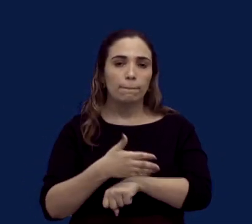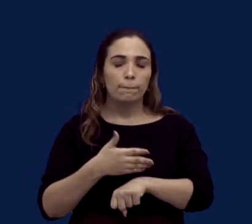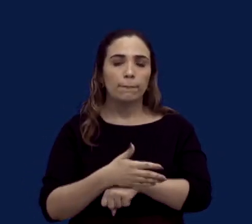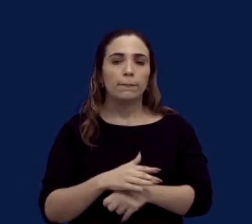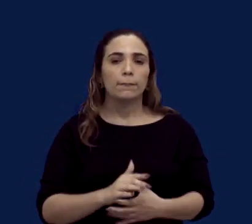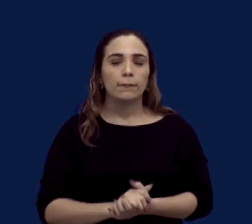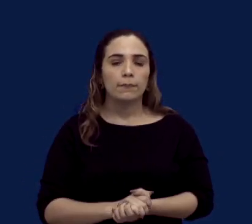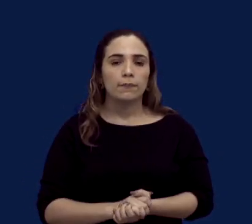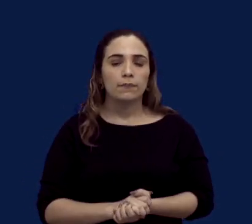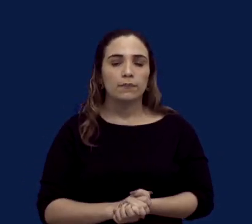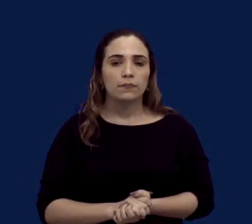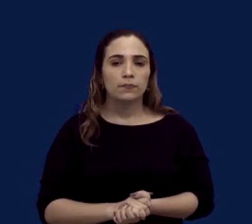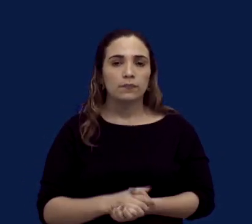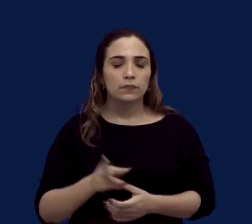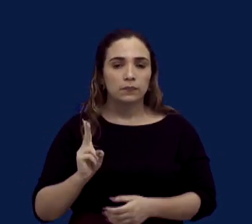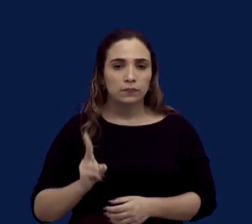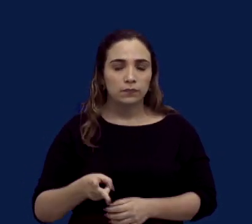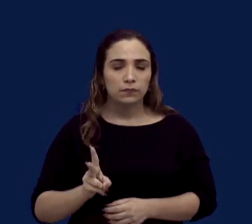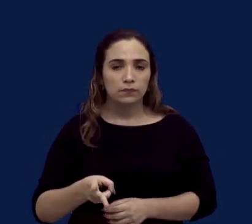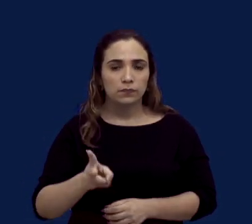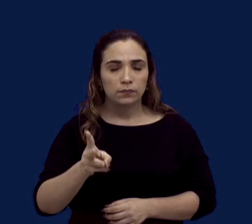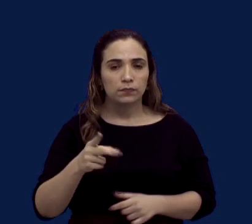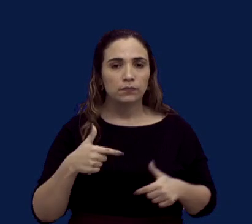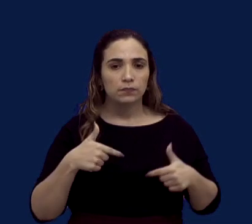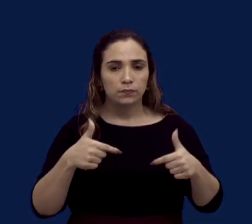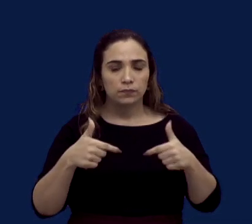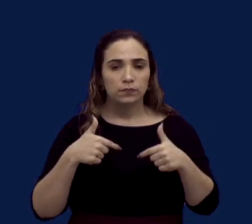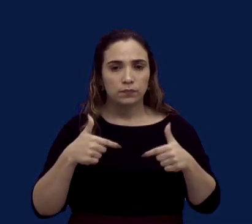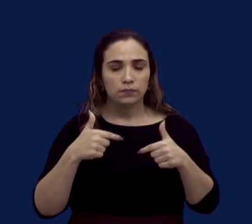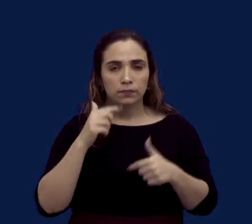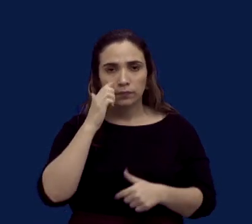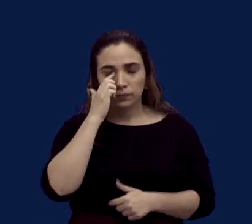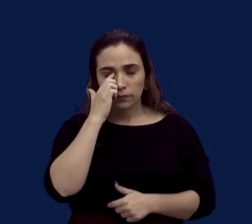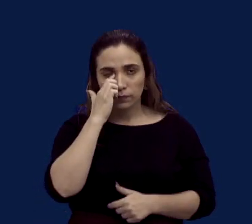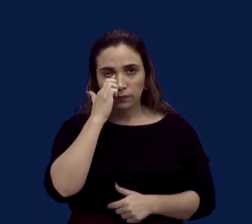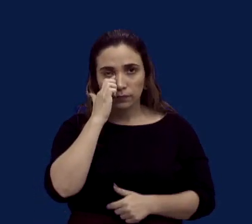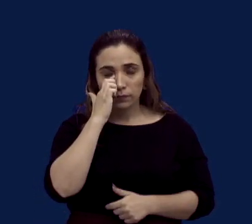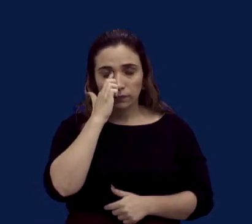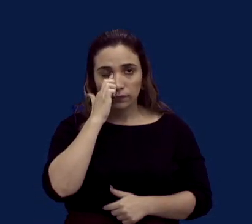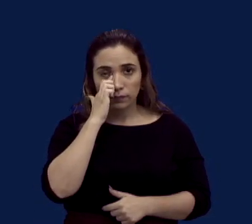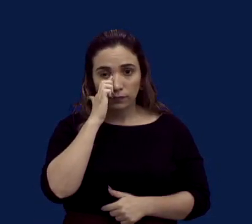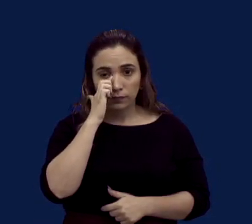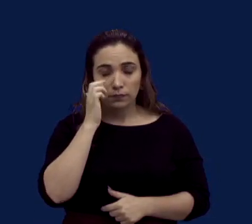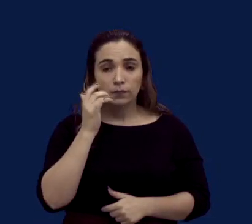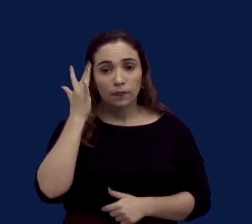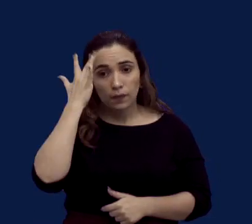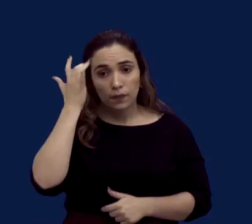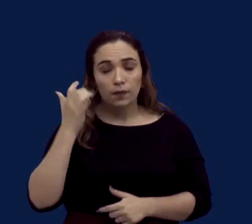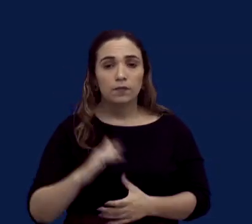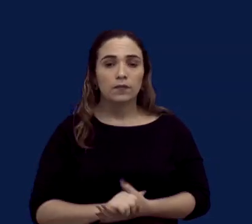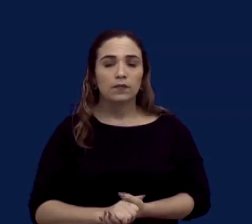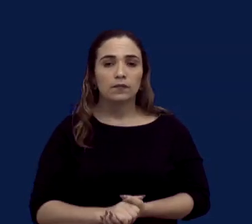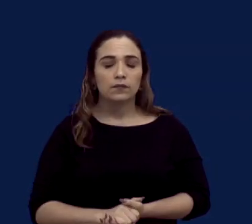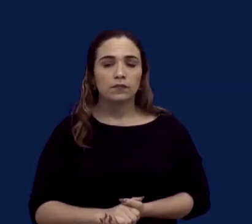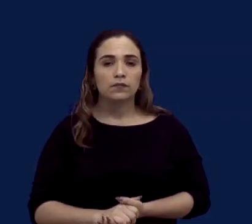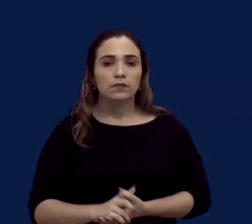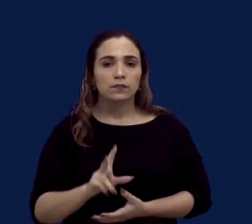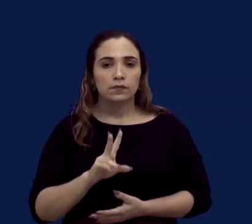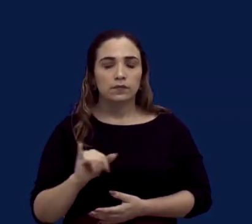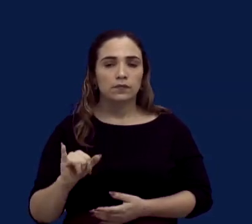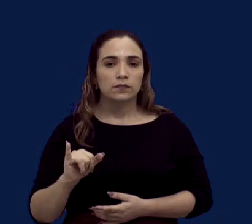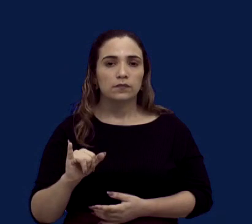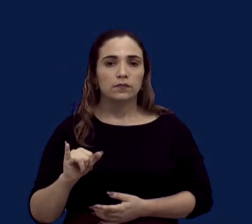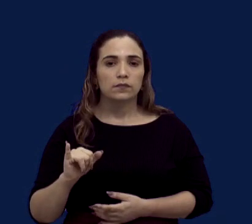né? Continuamos com as nossas ações além do ciclo de palestra, como, por exemplo, amanhã teremos o